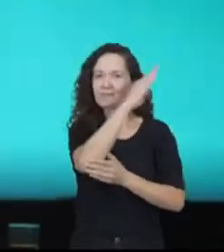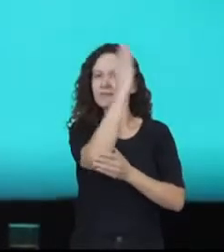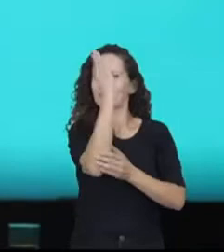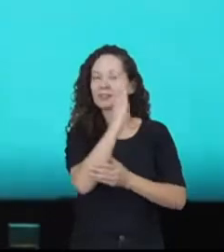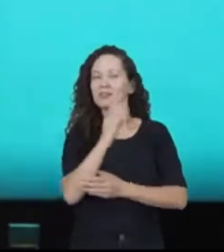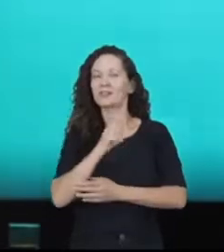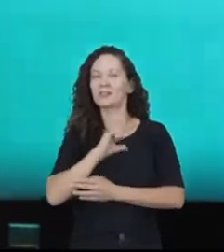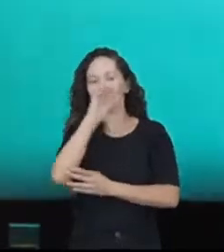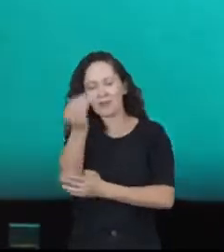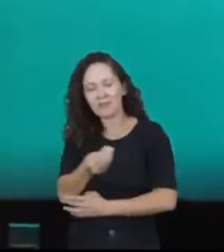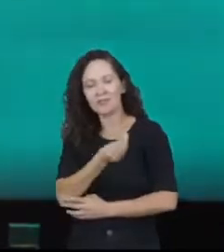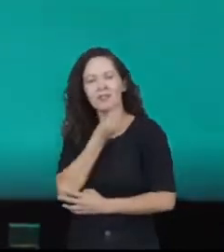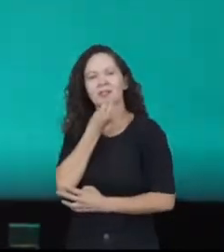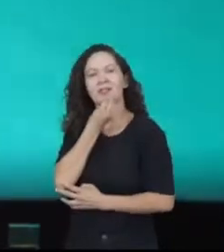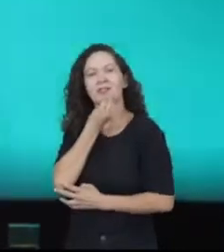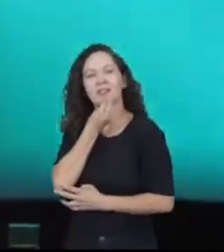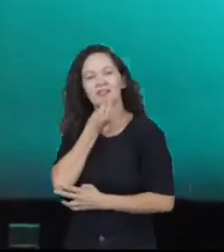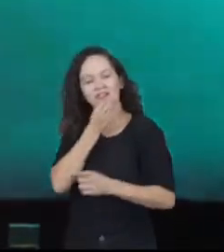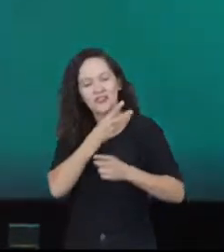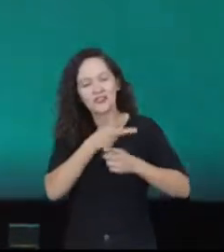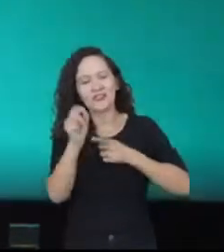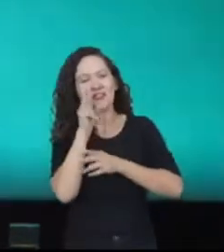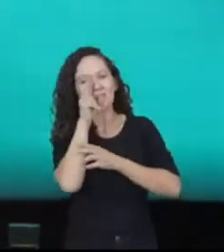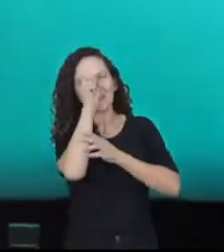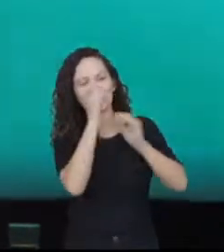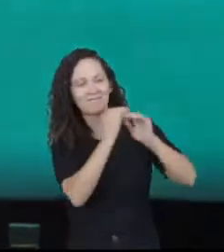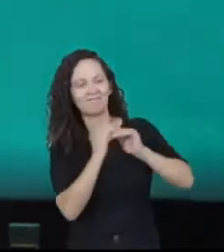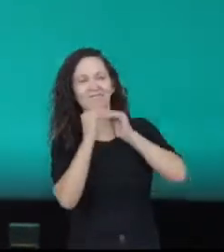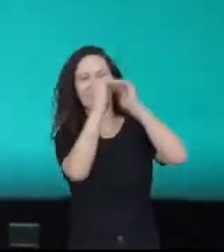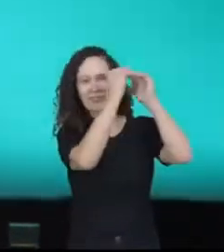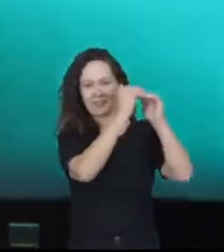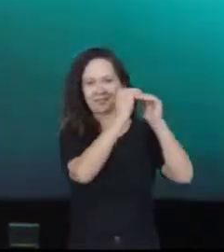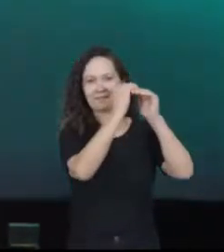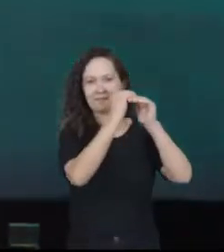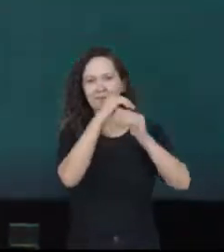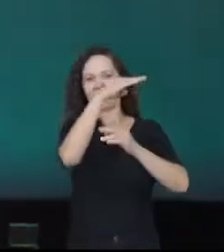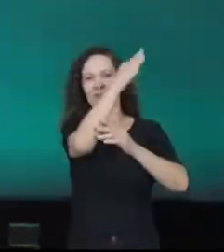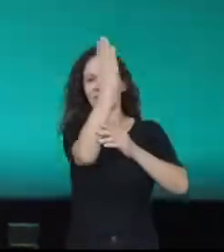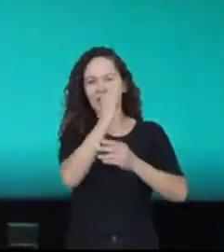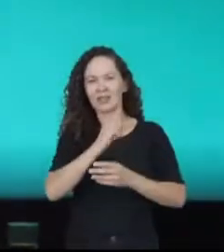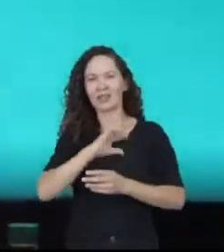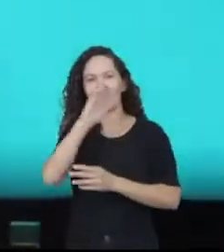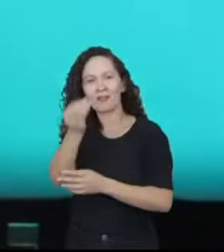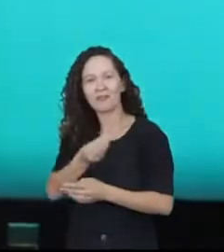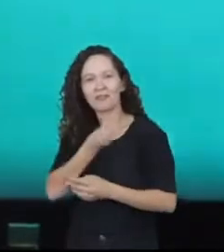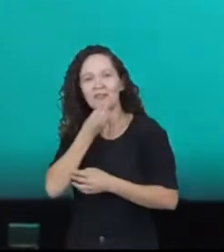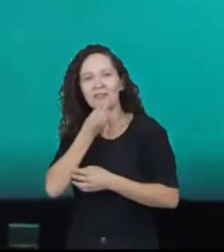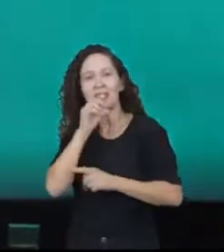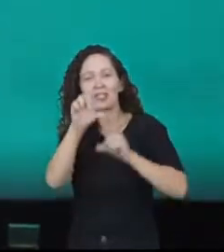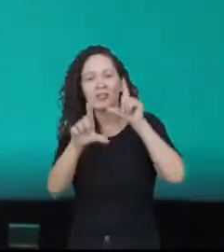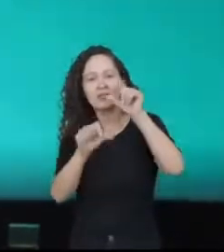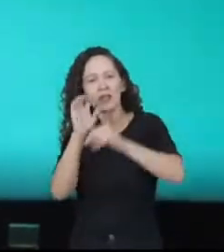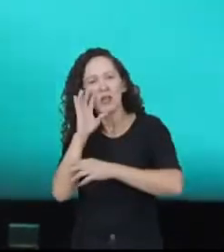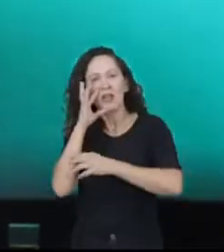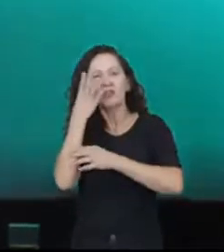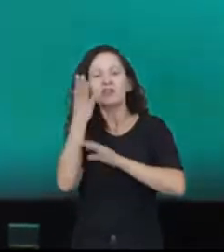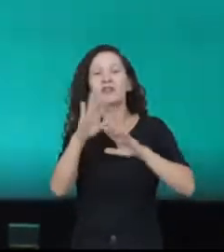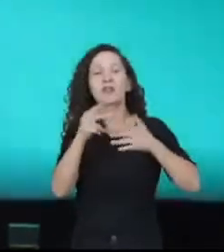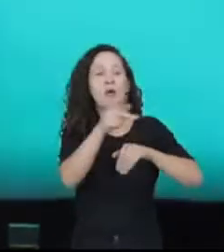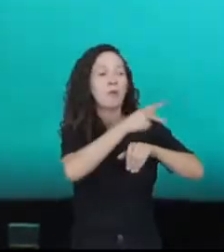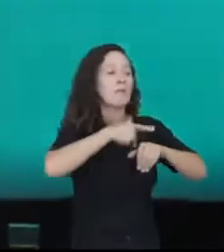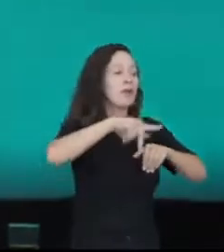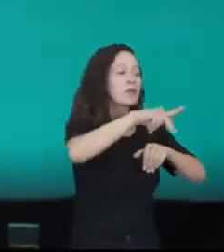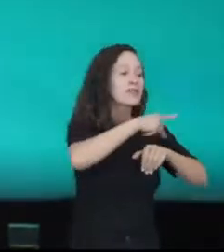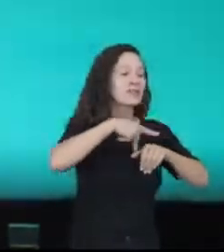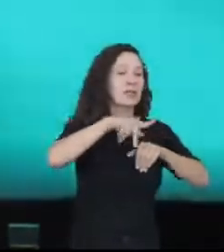de reconquistar sua soberania. Quando o Brasil terá a oportunidade de decidir que país